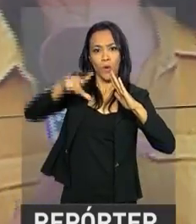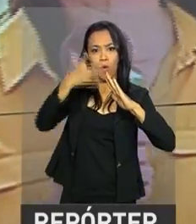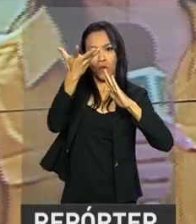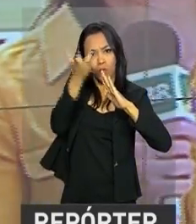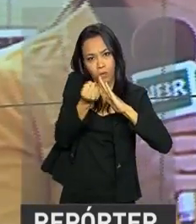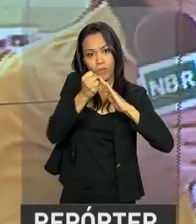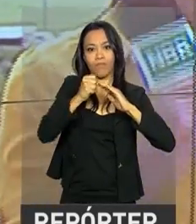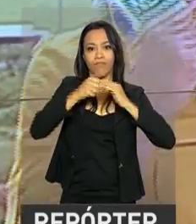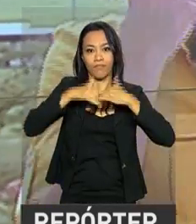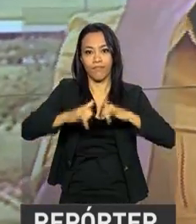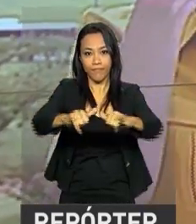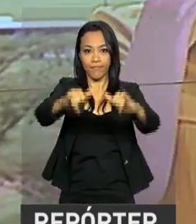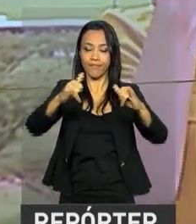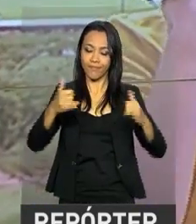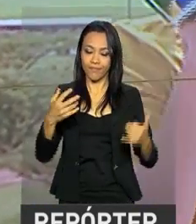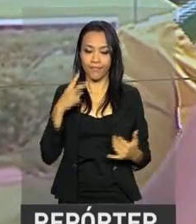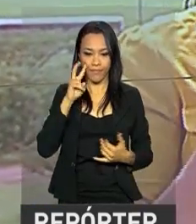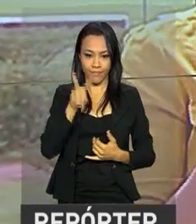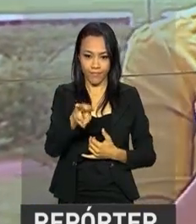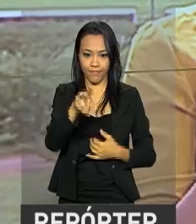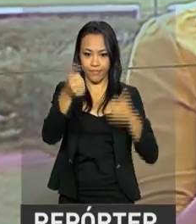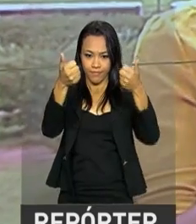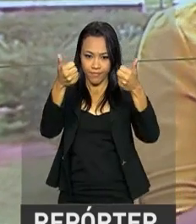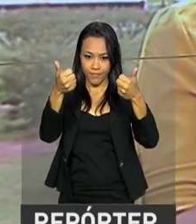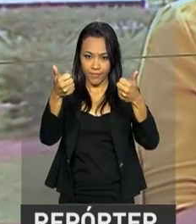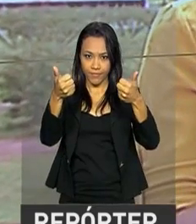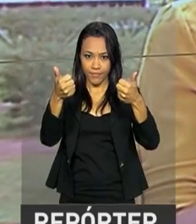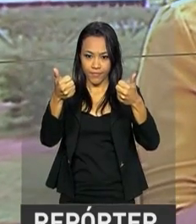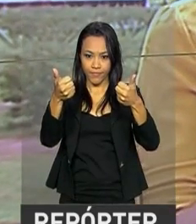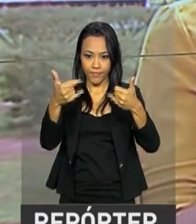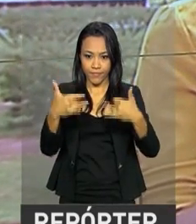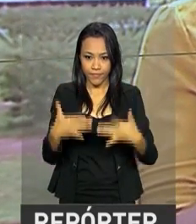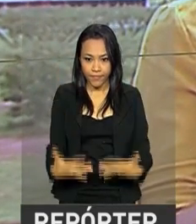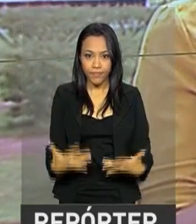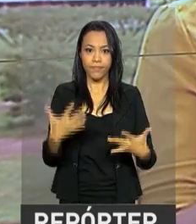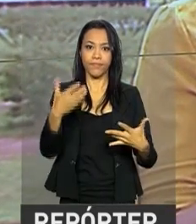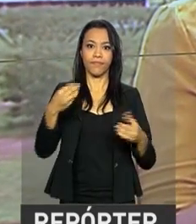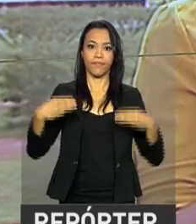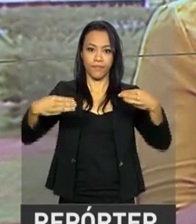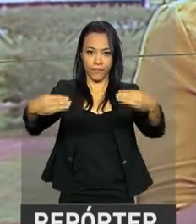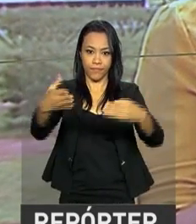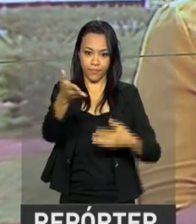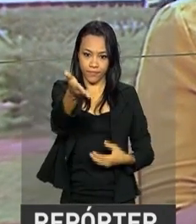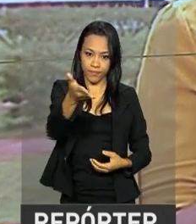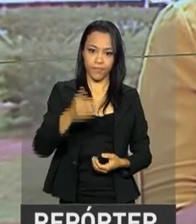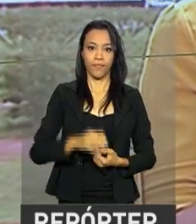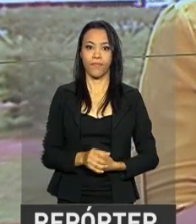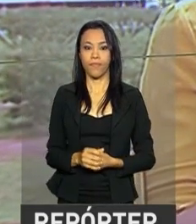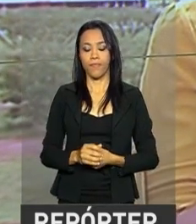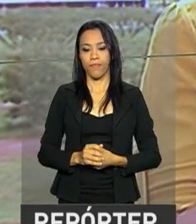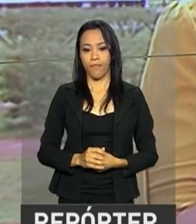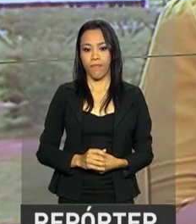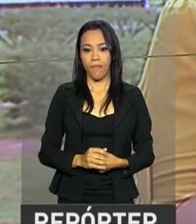repórter paula de hoje que está lá na onu na esplanada dos ministérios o ebola